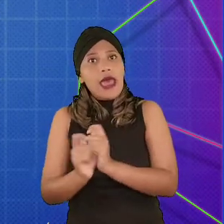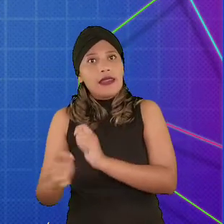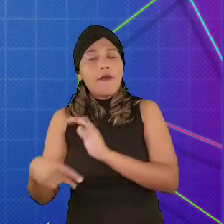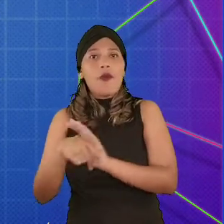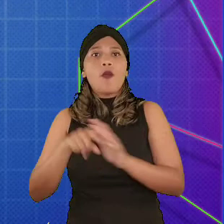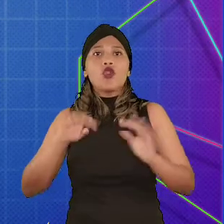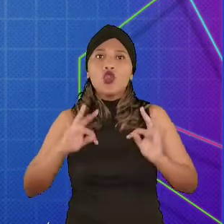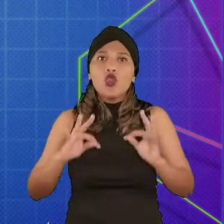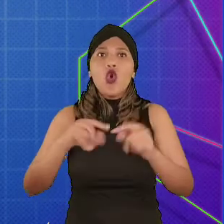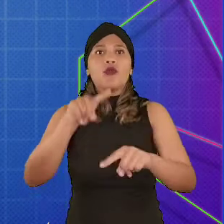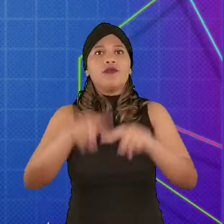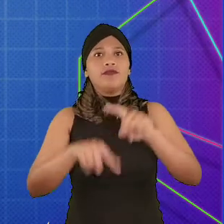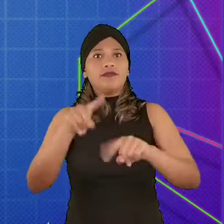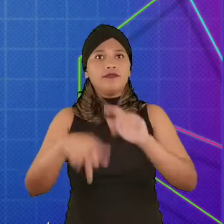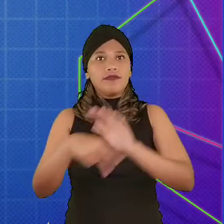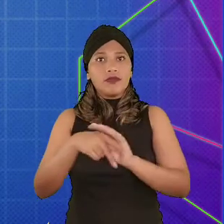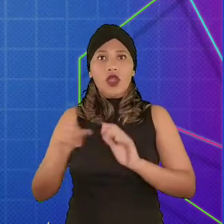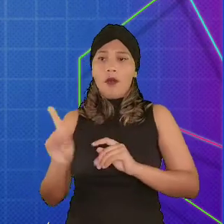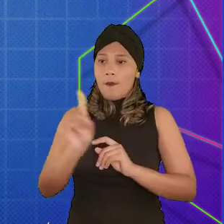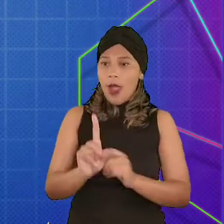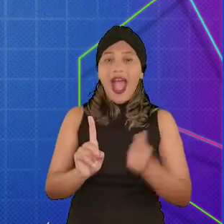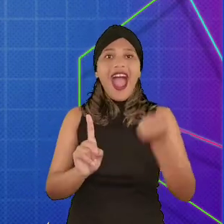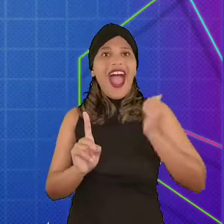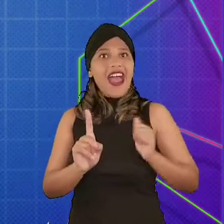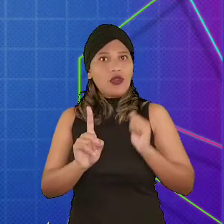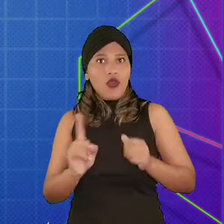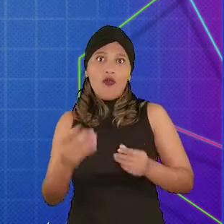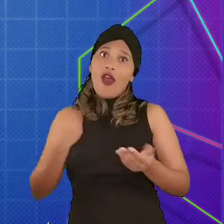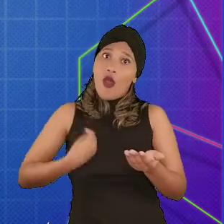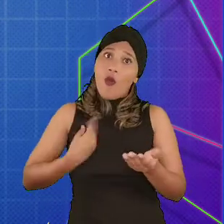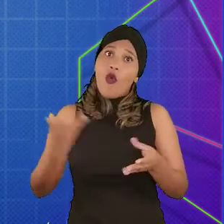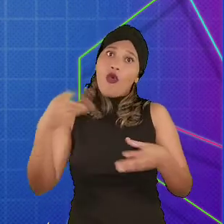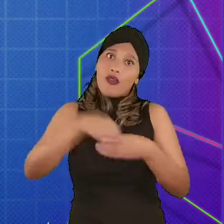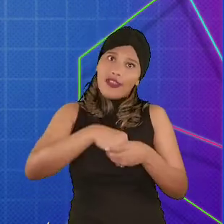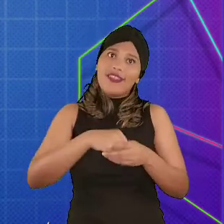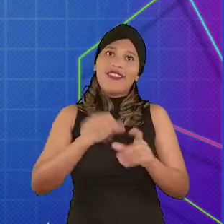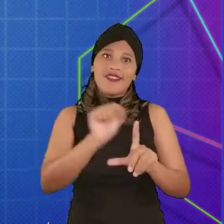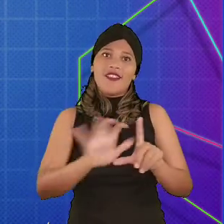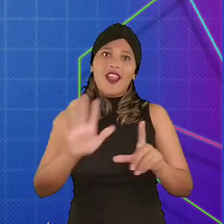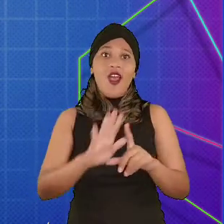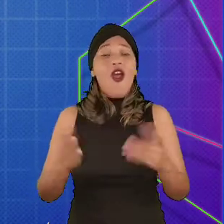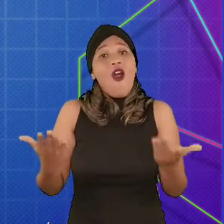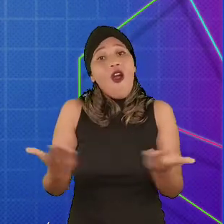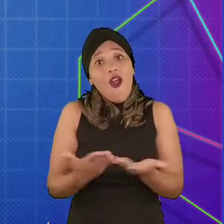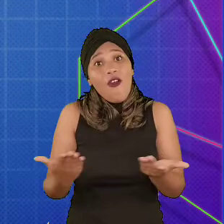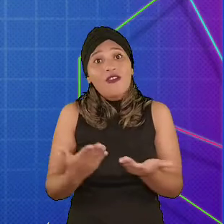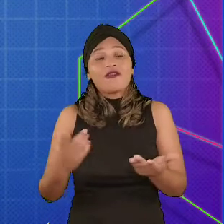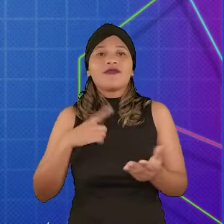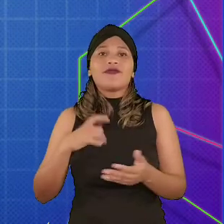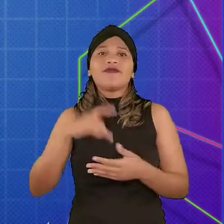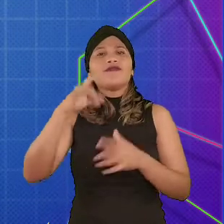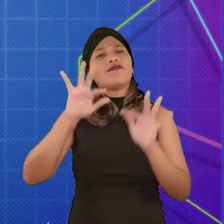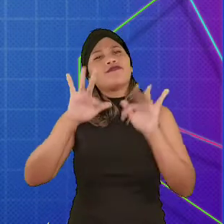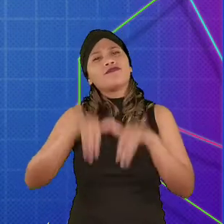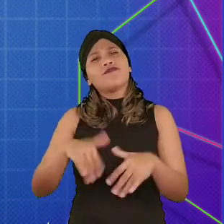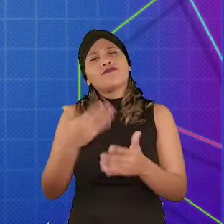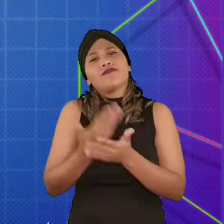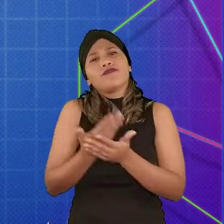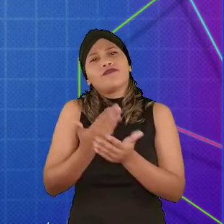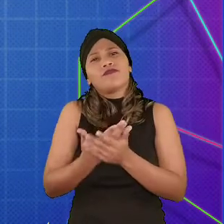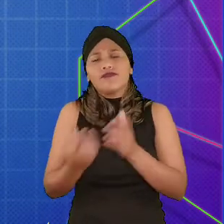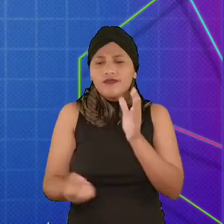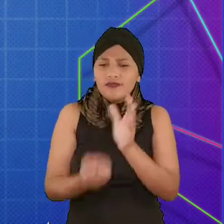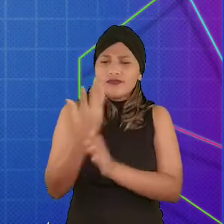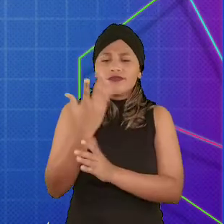repetido e adaptado para todos os objetos atores que iremos criar para o nosso jogo Então galera hoje a gente está chegando